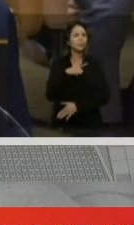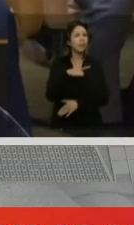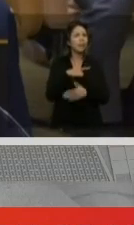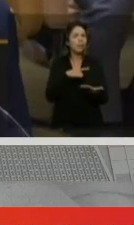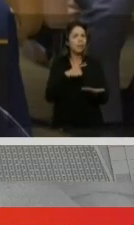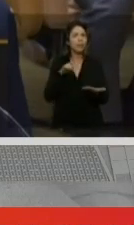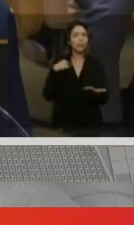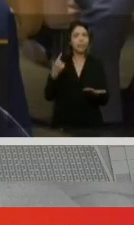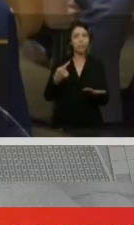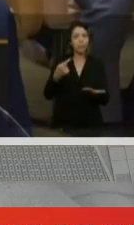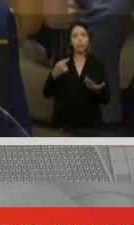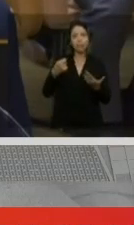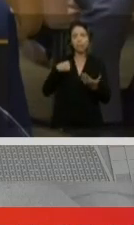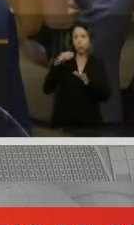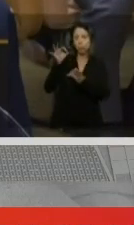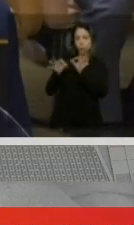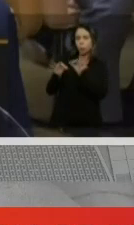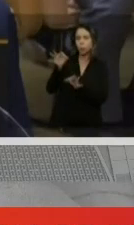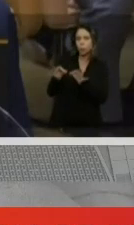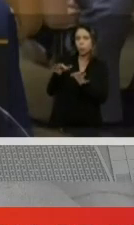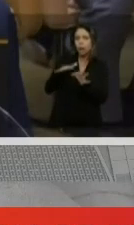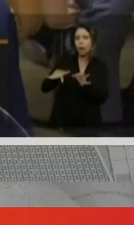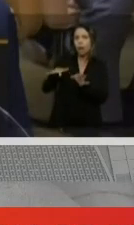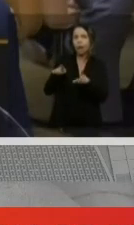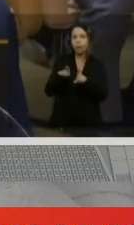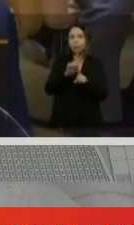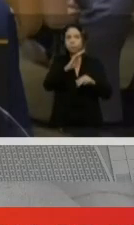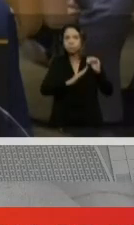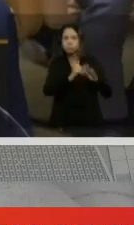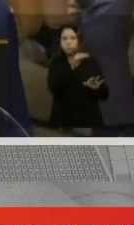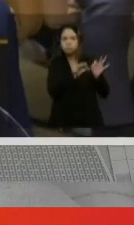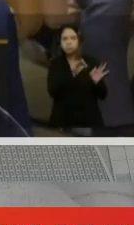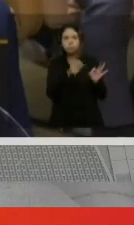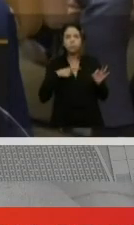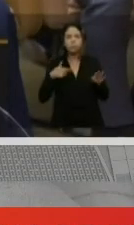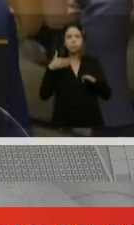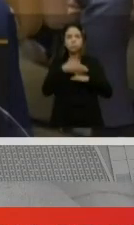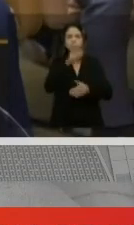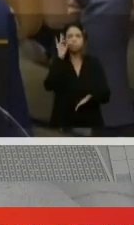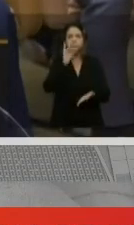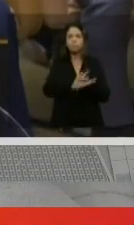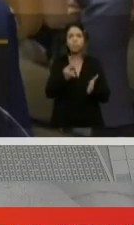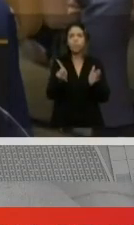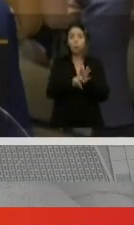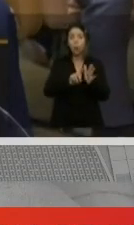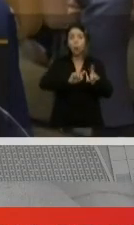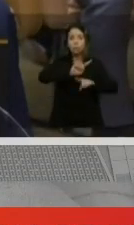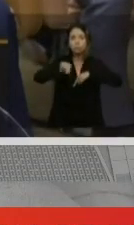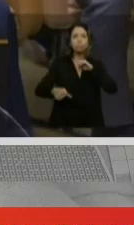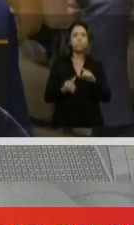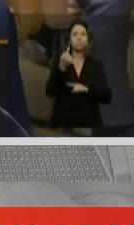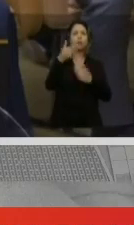desse espírito. A ideia de que na própria sociedade nós temos a disposição de conviver com o contraditório, de conviver